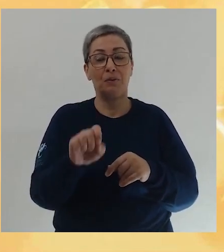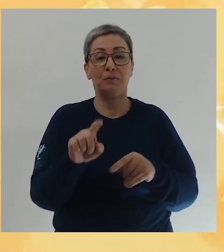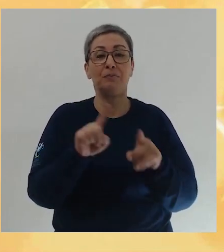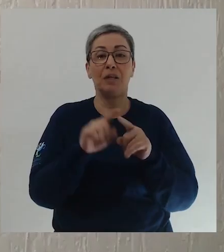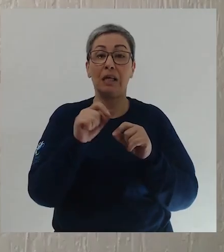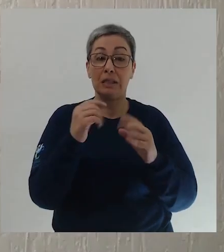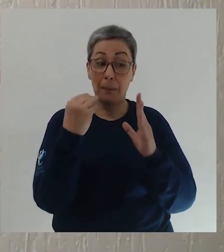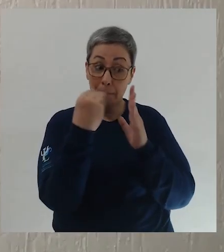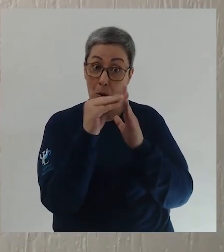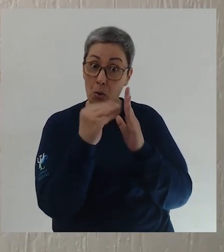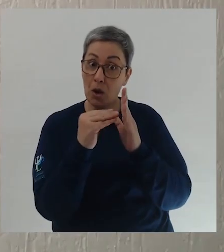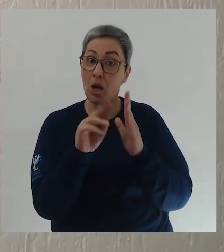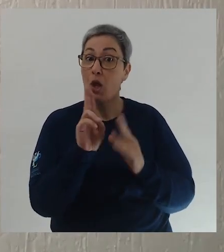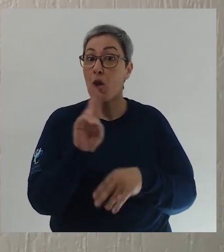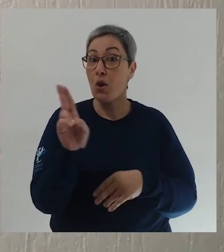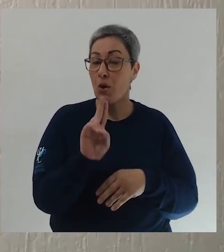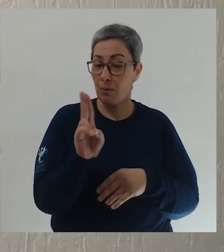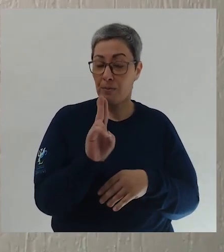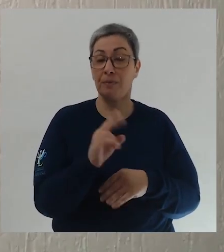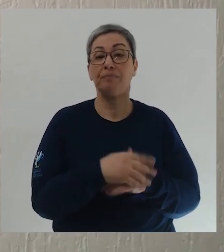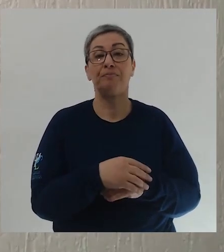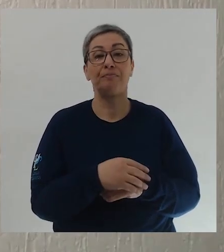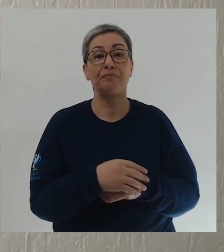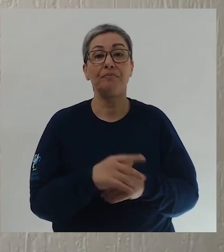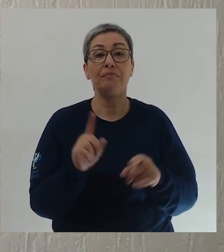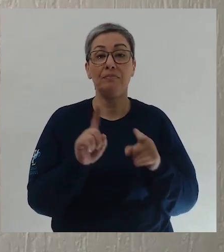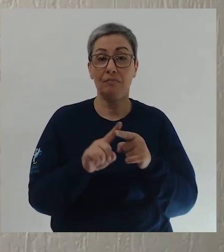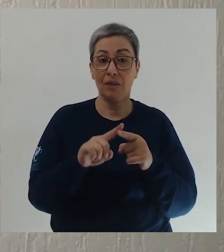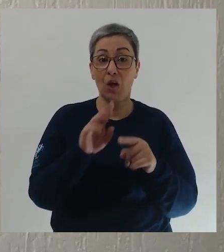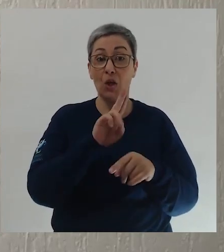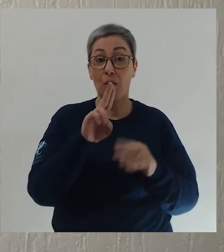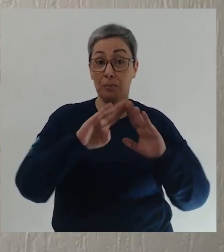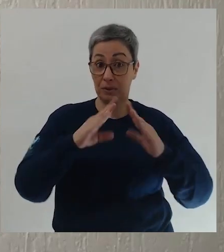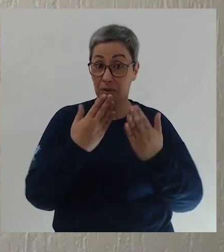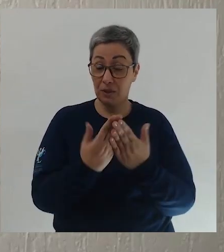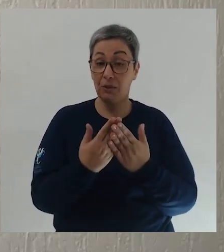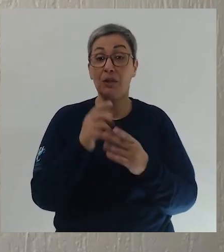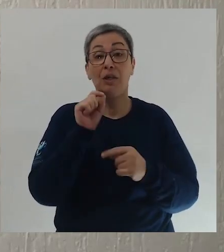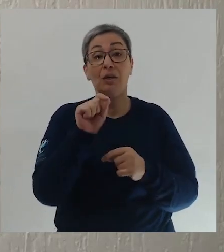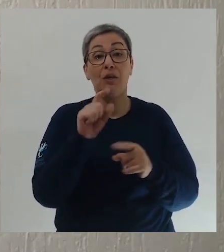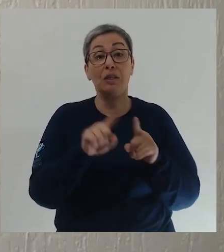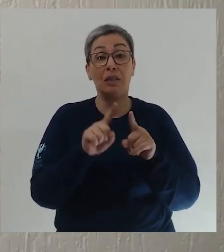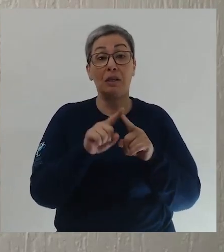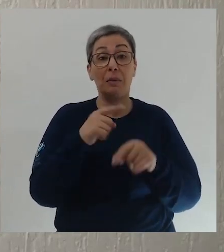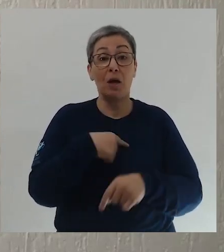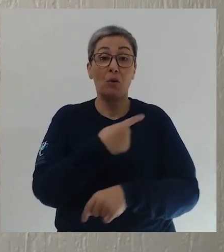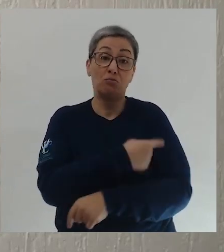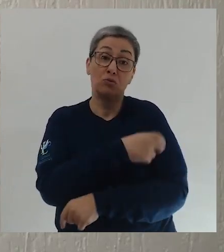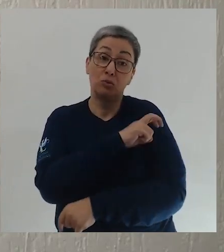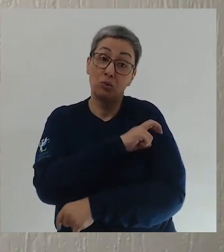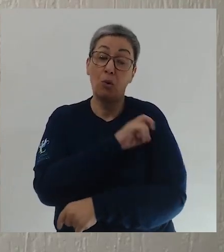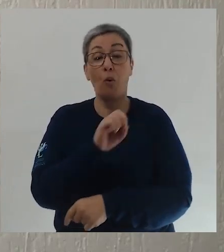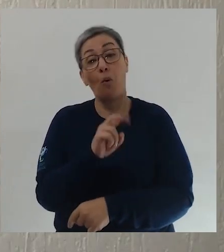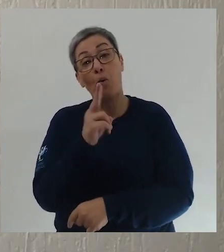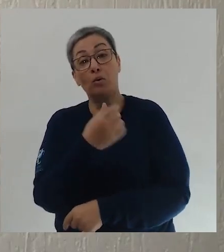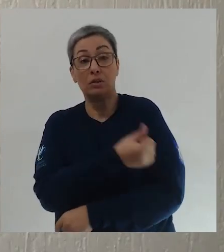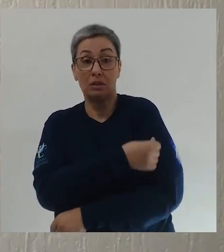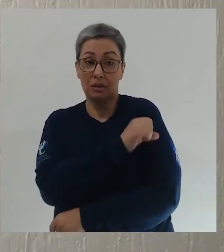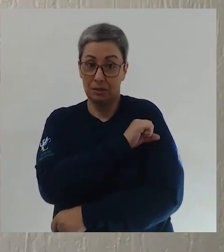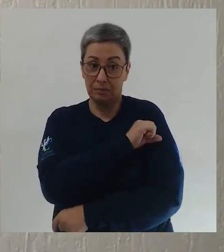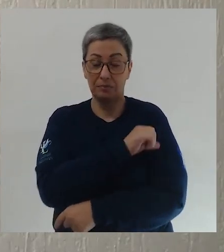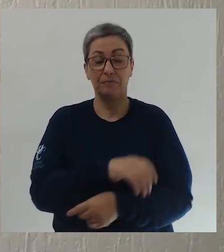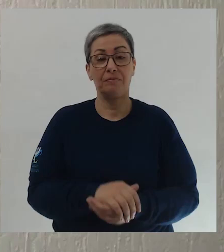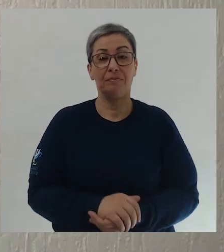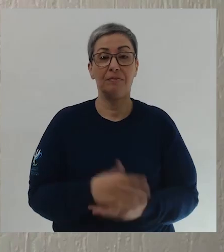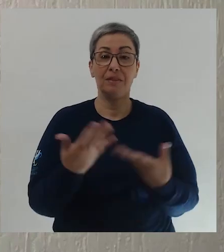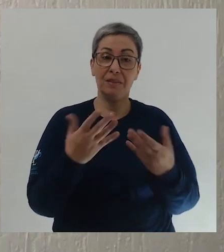ejaguarulhos.doep@gmail.com. Não esquece de identificar suas atividades com o seu nome, o nome da escola e o seu ciclo, se é EJA Ciclo 1 ou